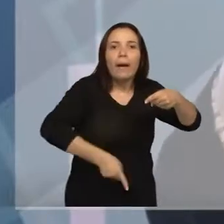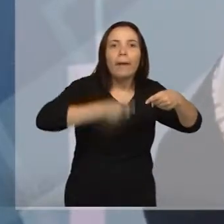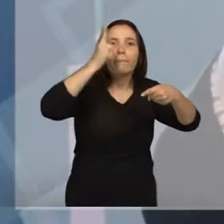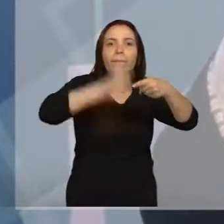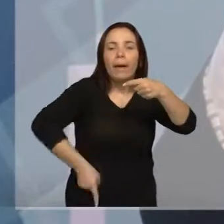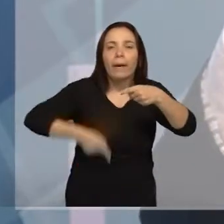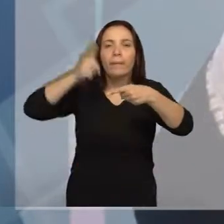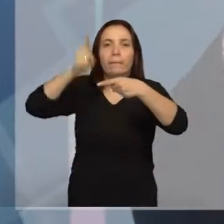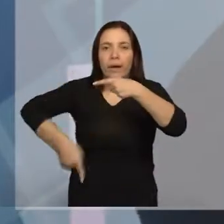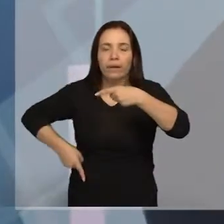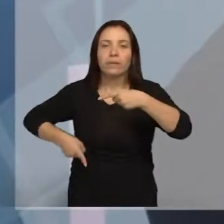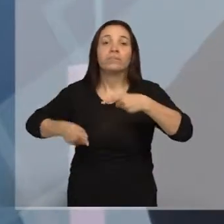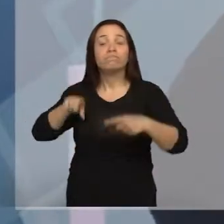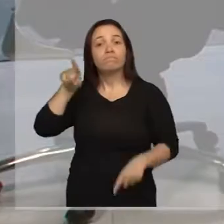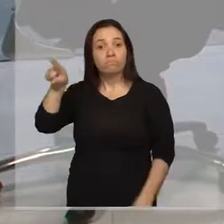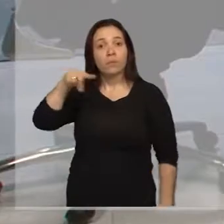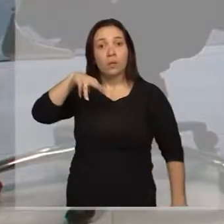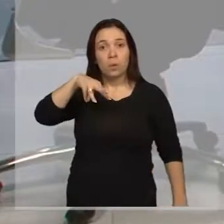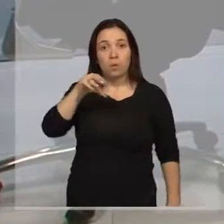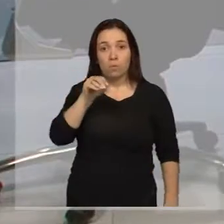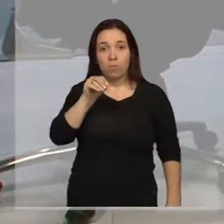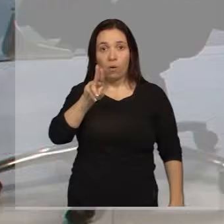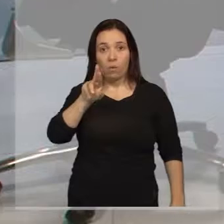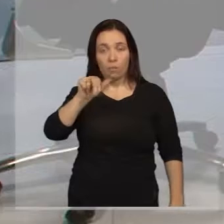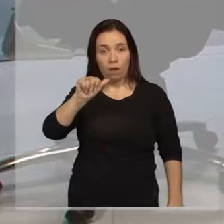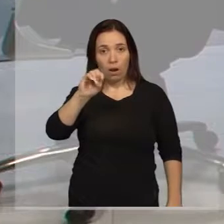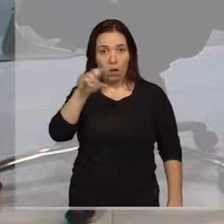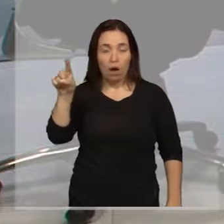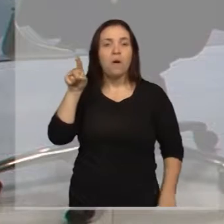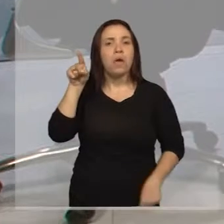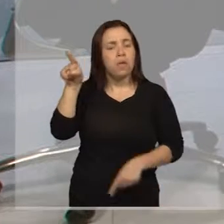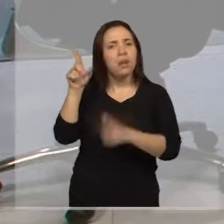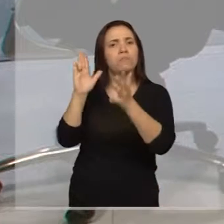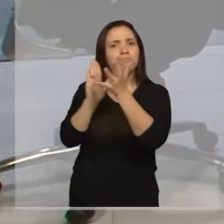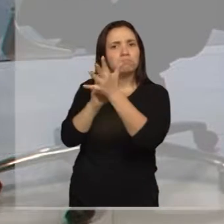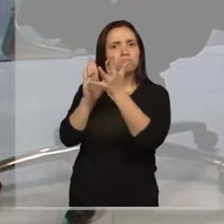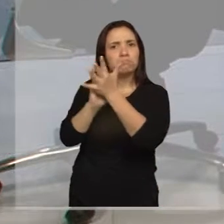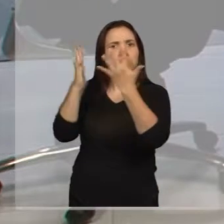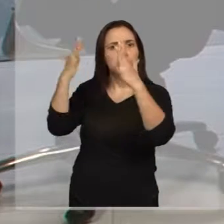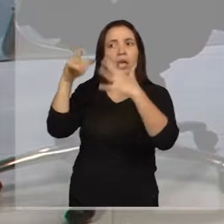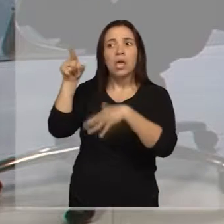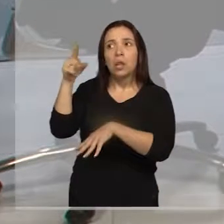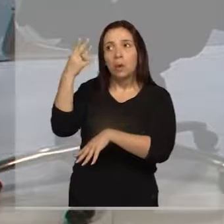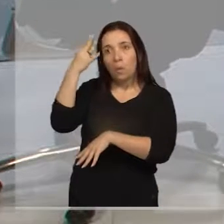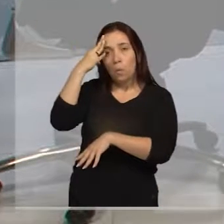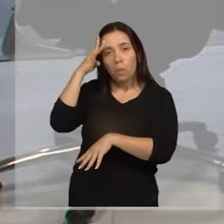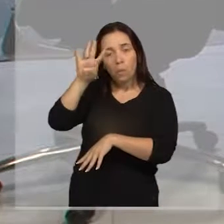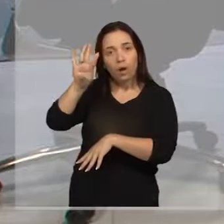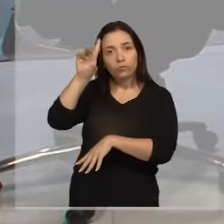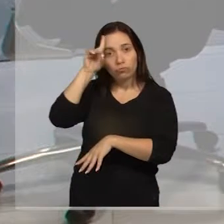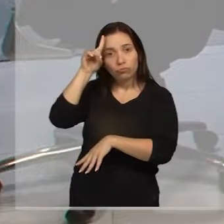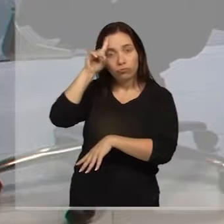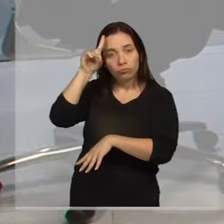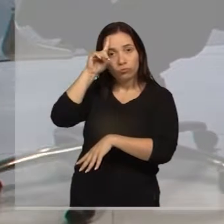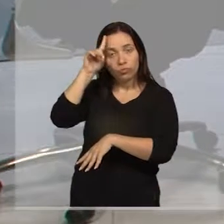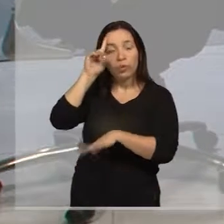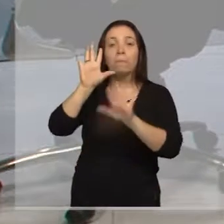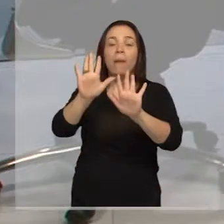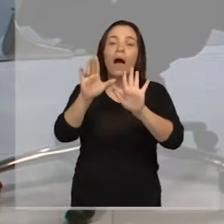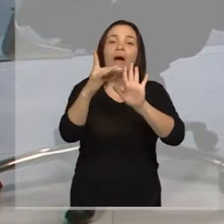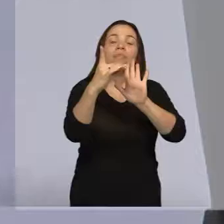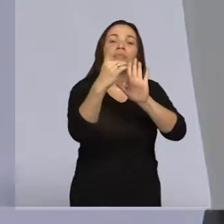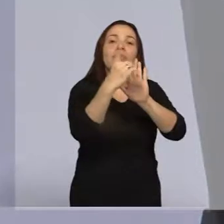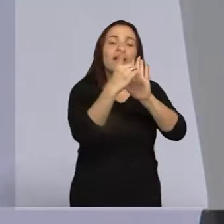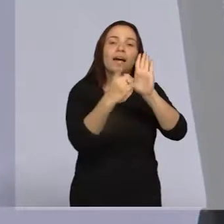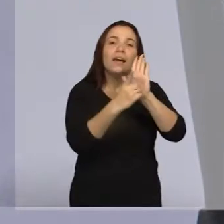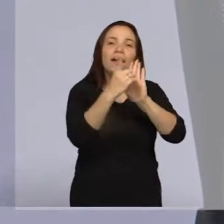Nesse sentido, o general Mourão foi aprovado com louvor. Nesses 4 dias de interinidade. Deixa eu ver aqui. Estou falando do decreto, né,